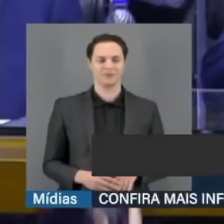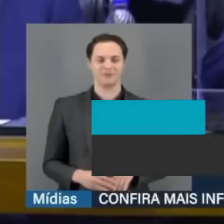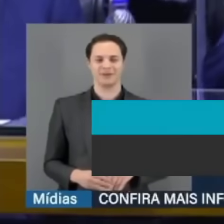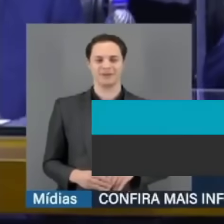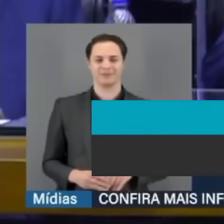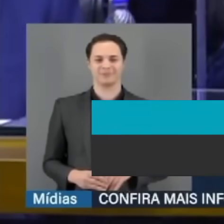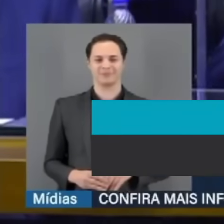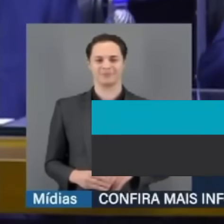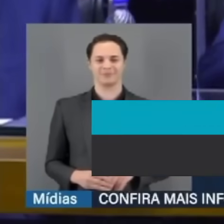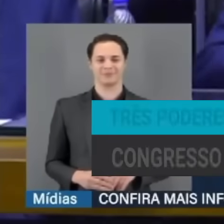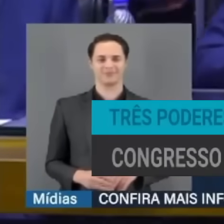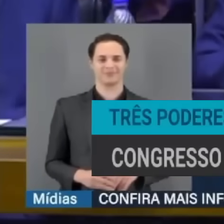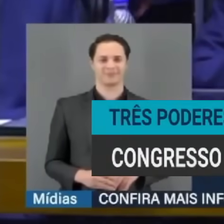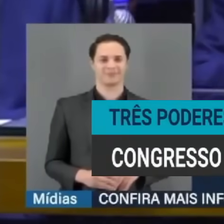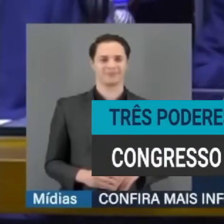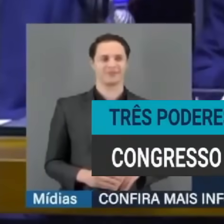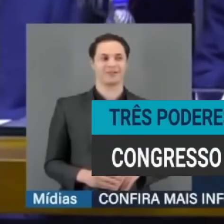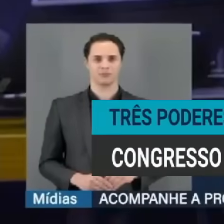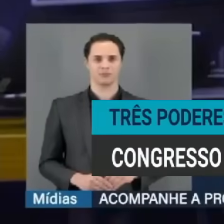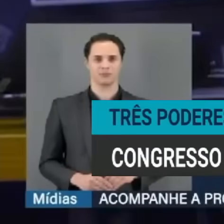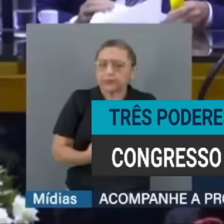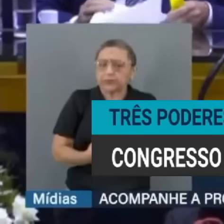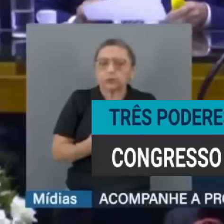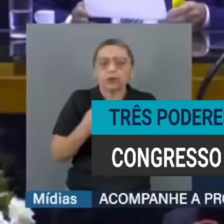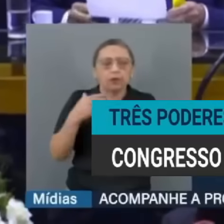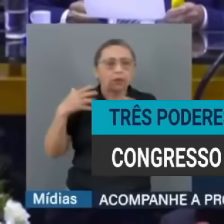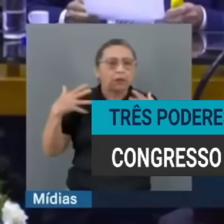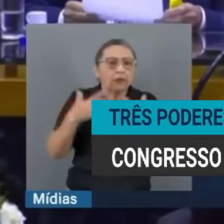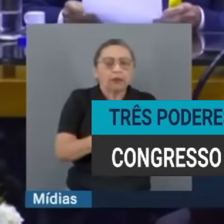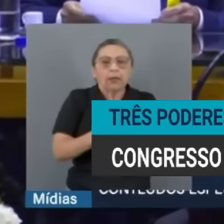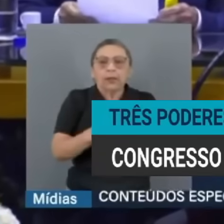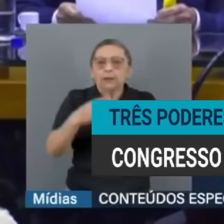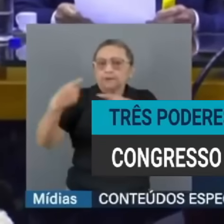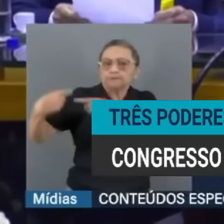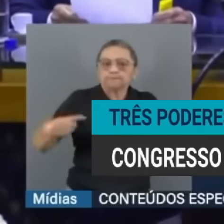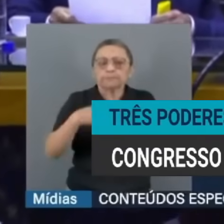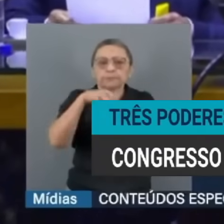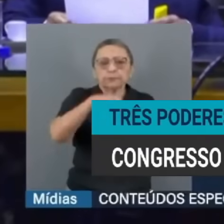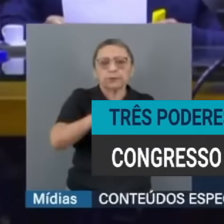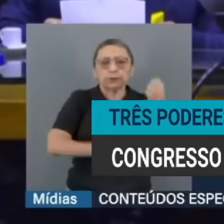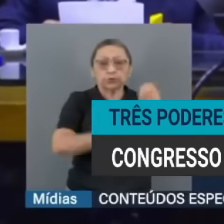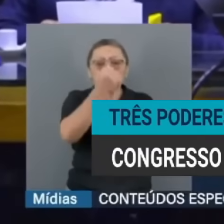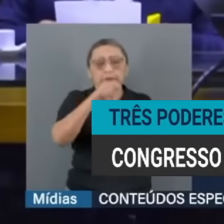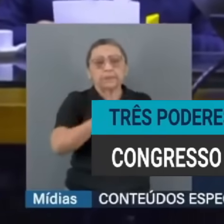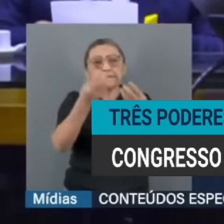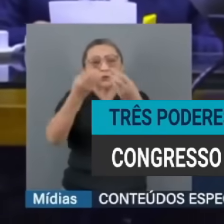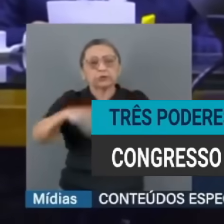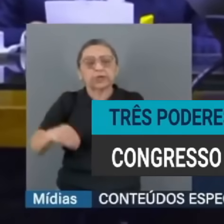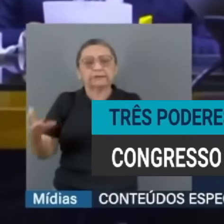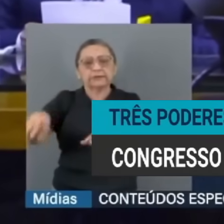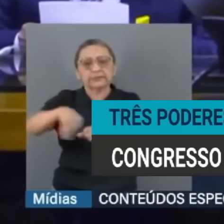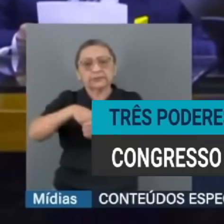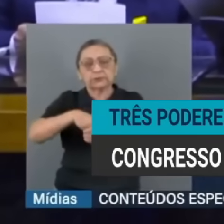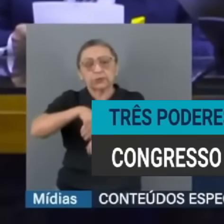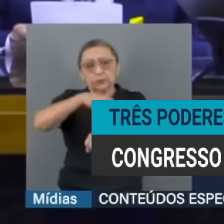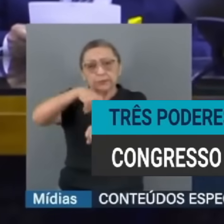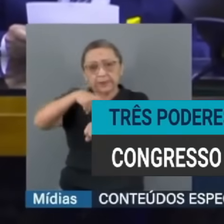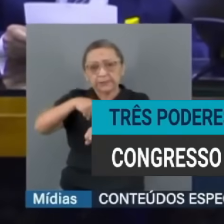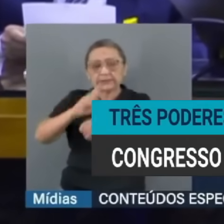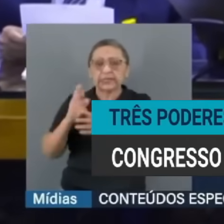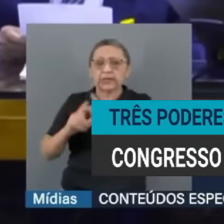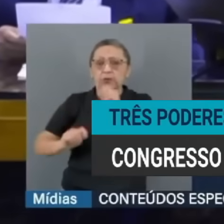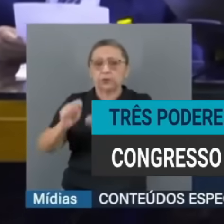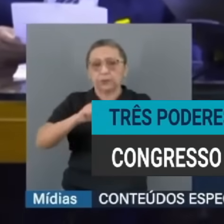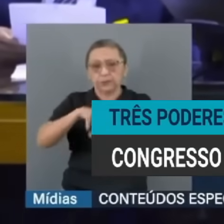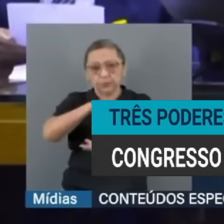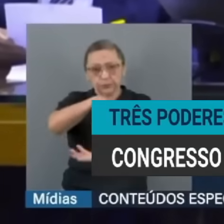presença dos Três Poderes primeiro a discursar foi o presidente do congresso nacional Rodrigo Pacheco que afirmou que